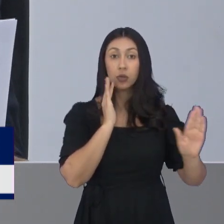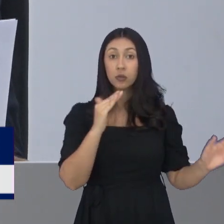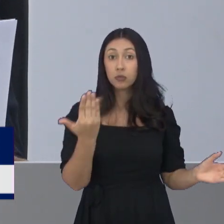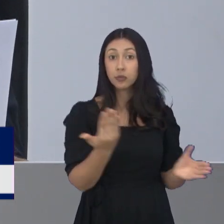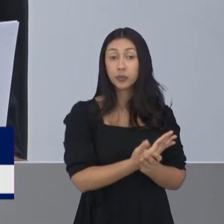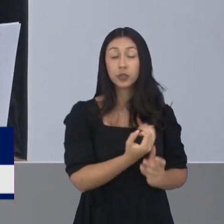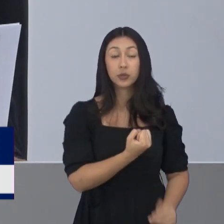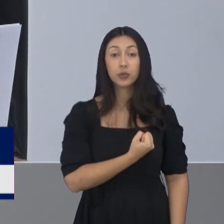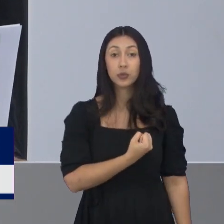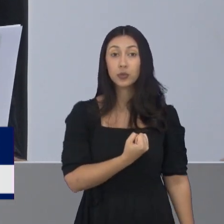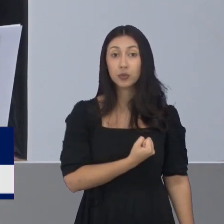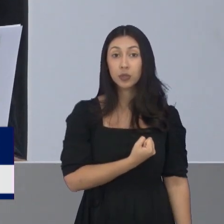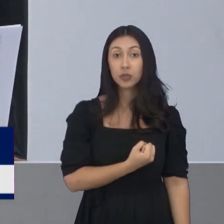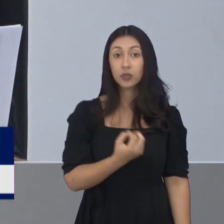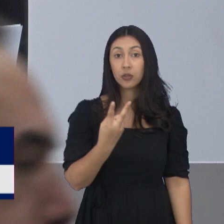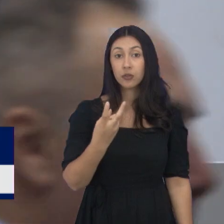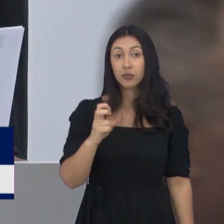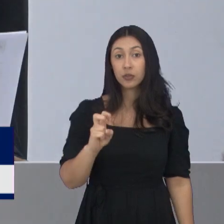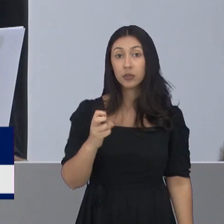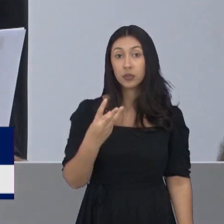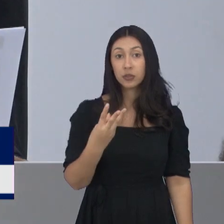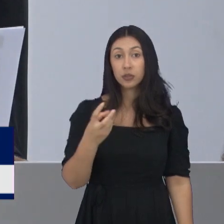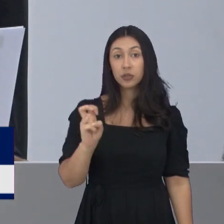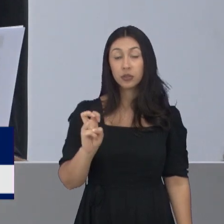processo número